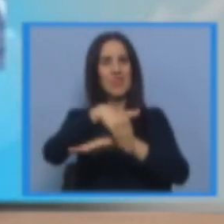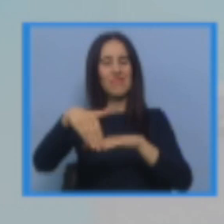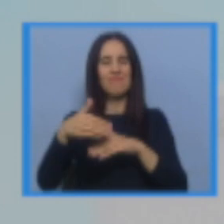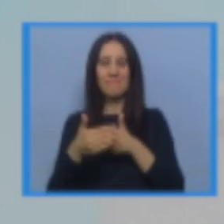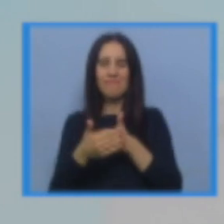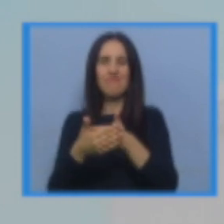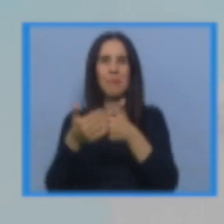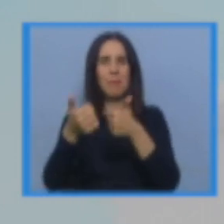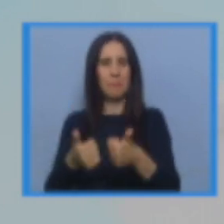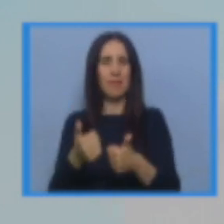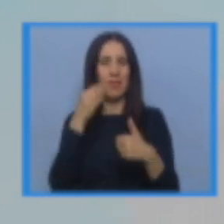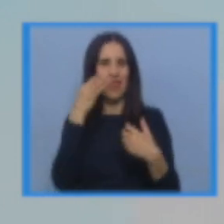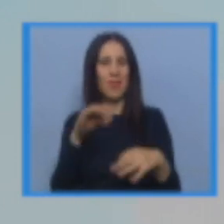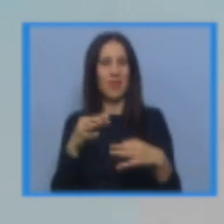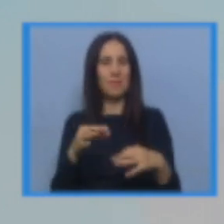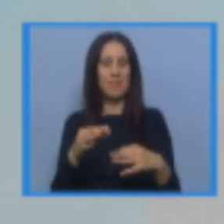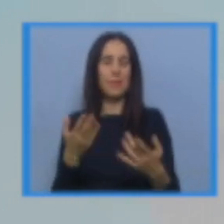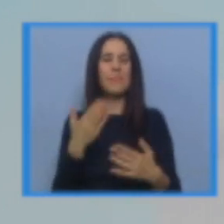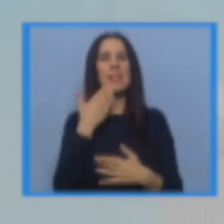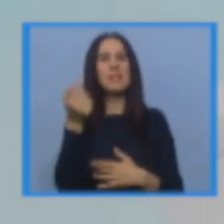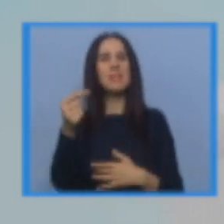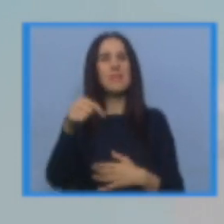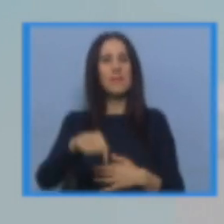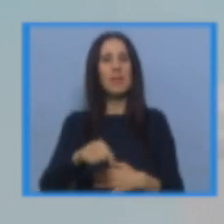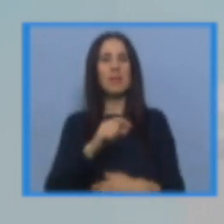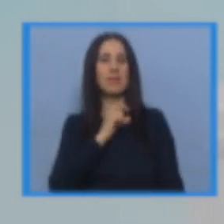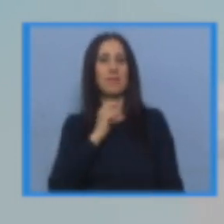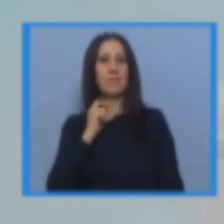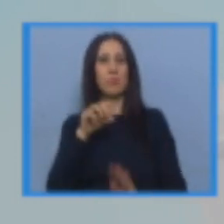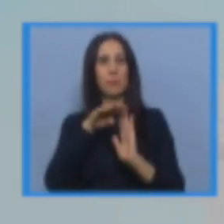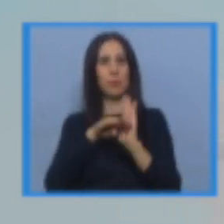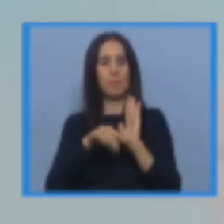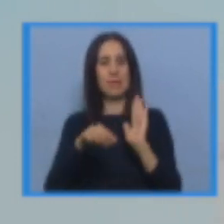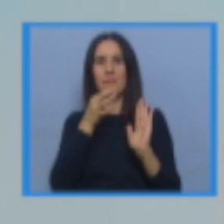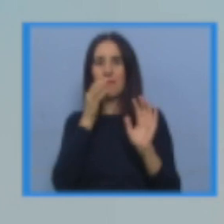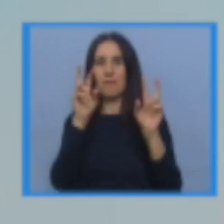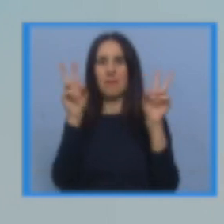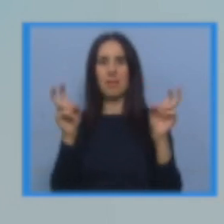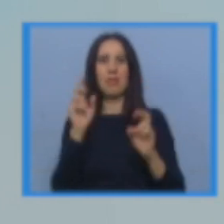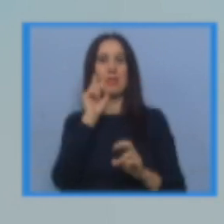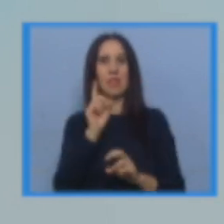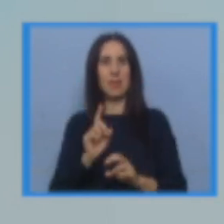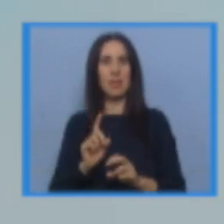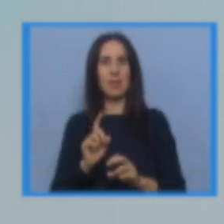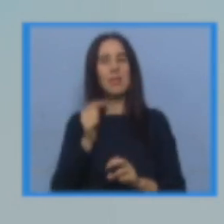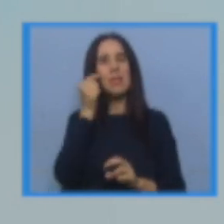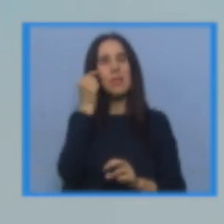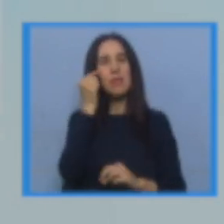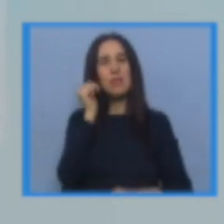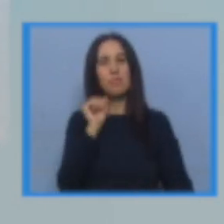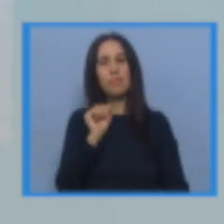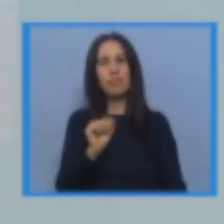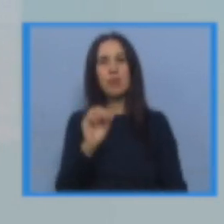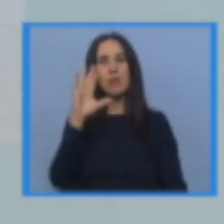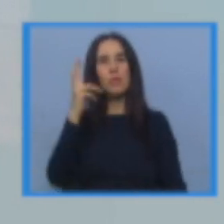tudo decorra com normalidade. Sim. Agradeço também ter estado aqui, Padre Luís Alberto, neste programa, a falar deste dia, esta quinta-feira,